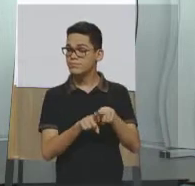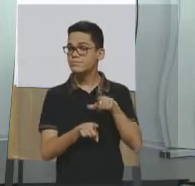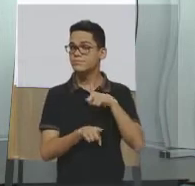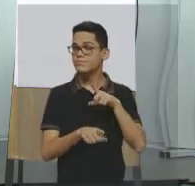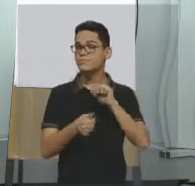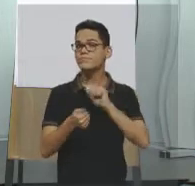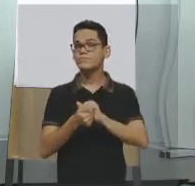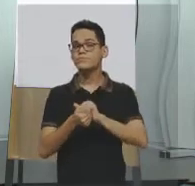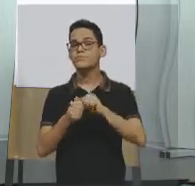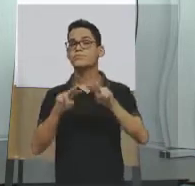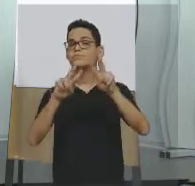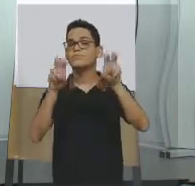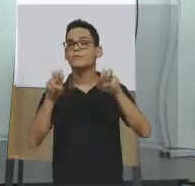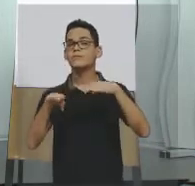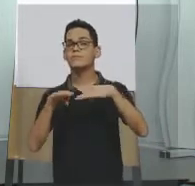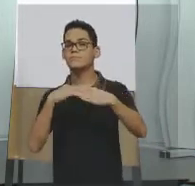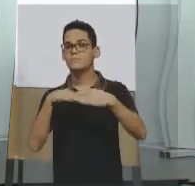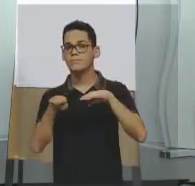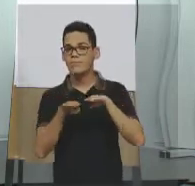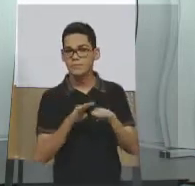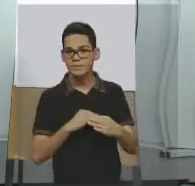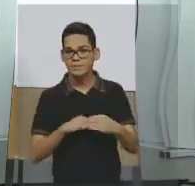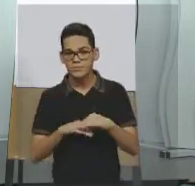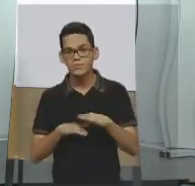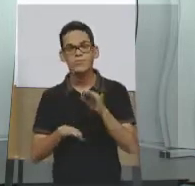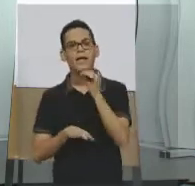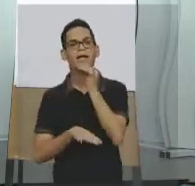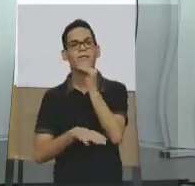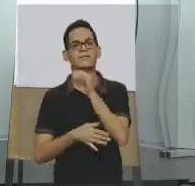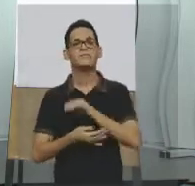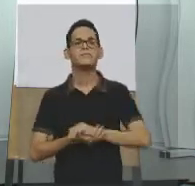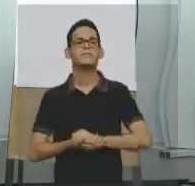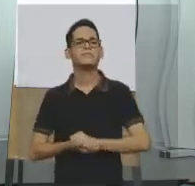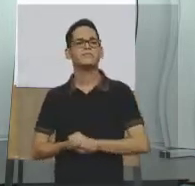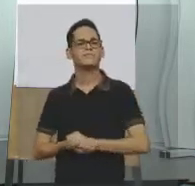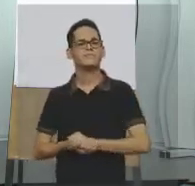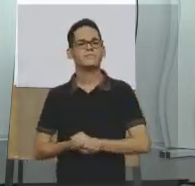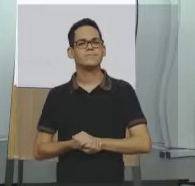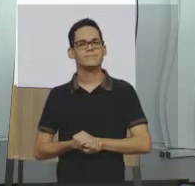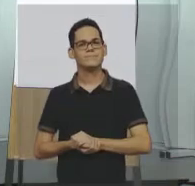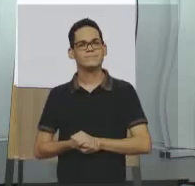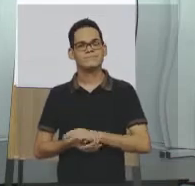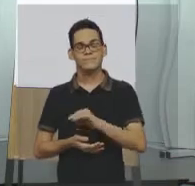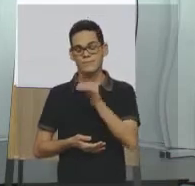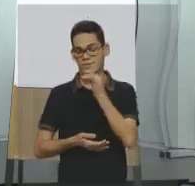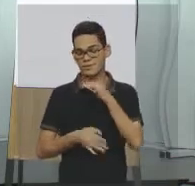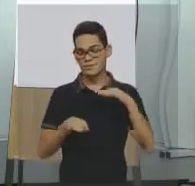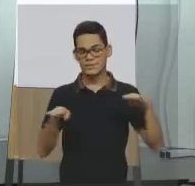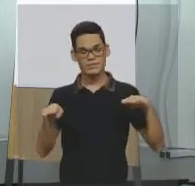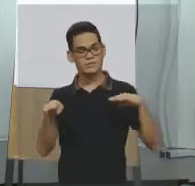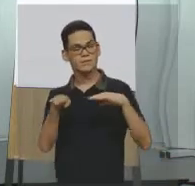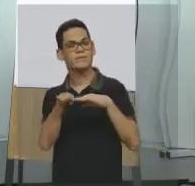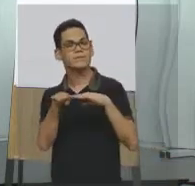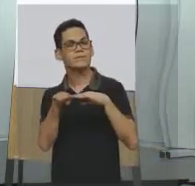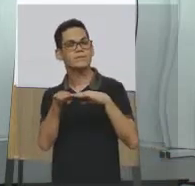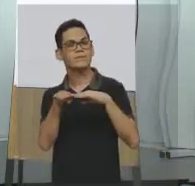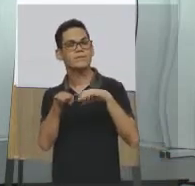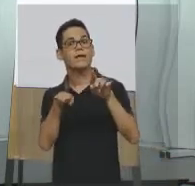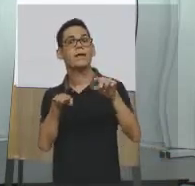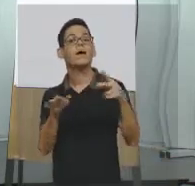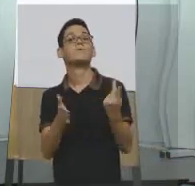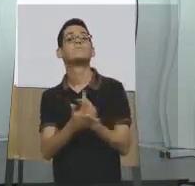aula sobre placas tectônicas. Por exemplo, a colisão de placas tectônicas pode